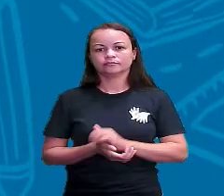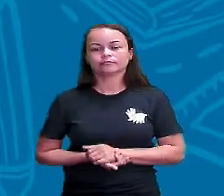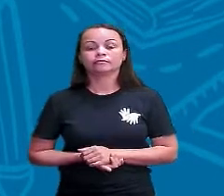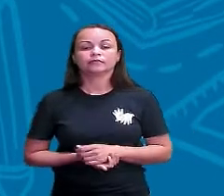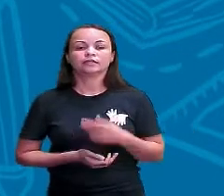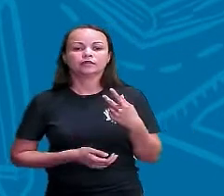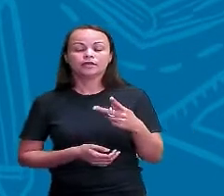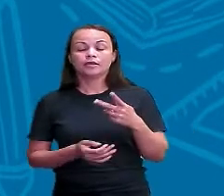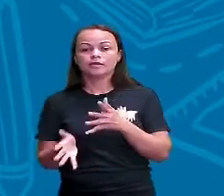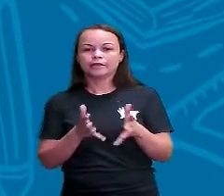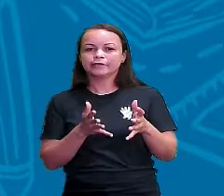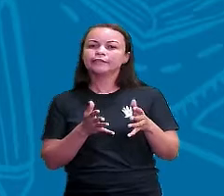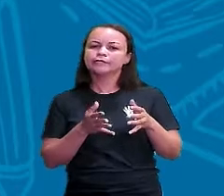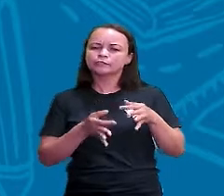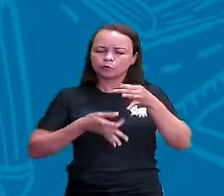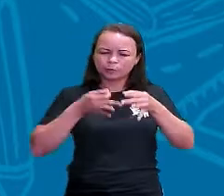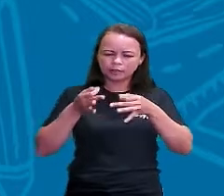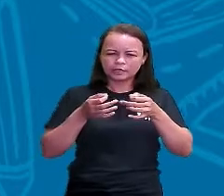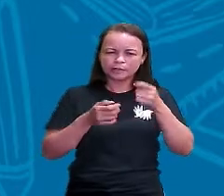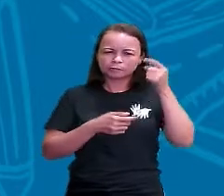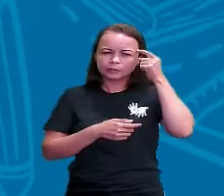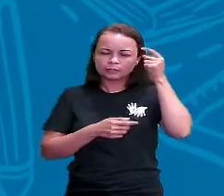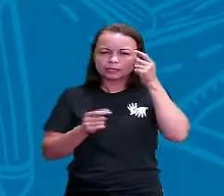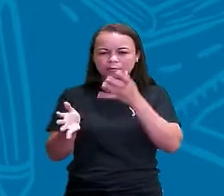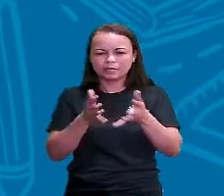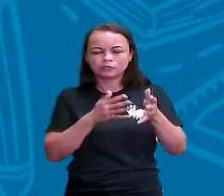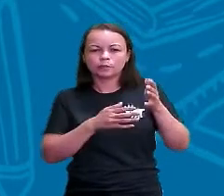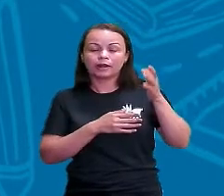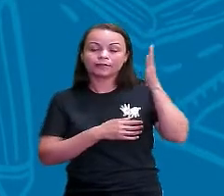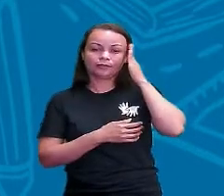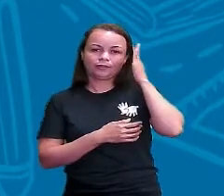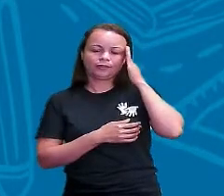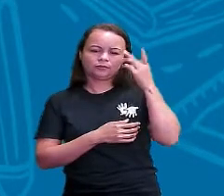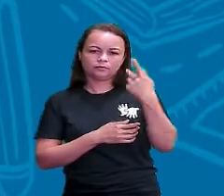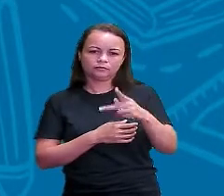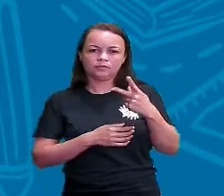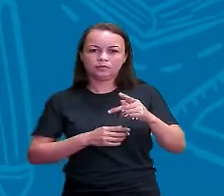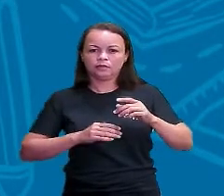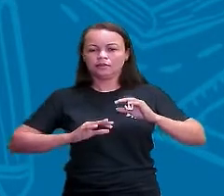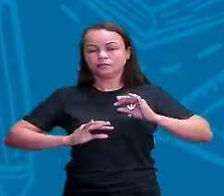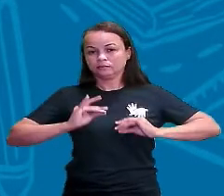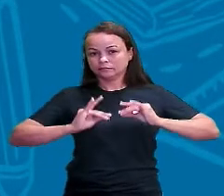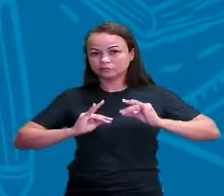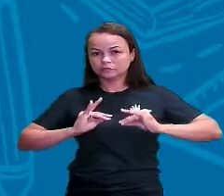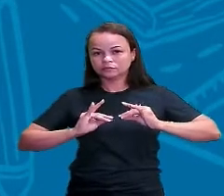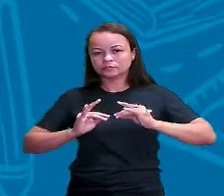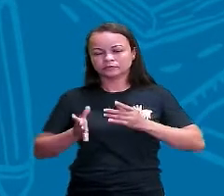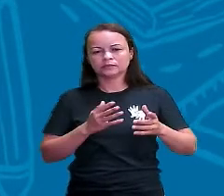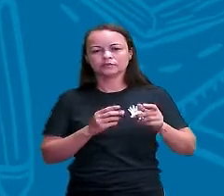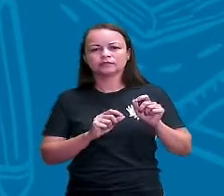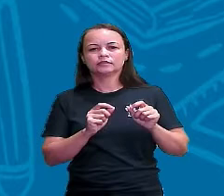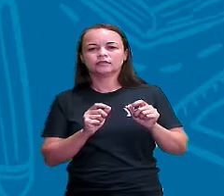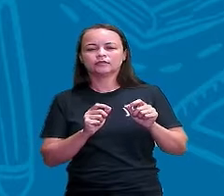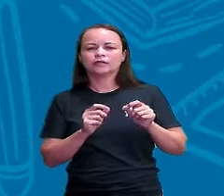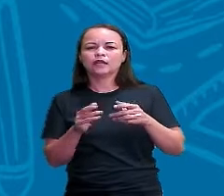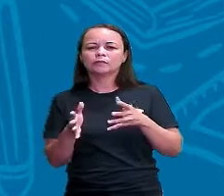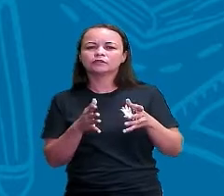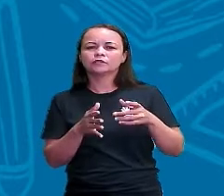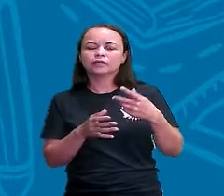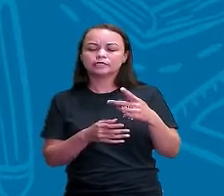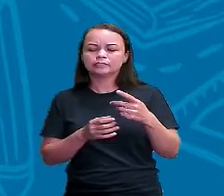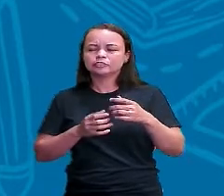esses questionamentos de forma saudável faz toda a diferença para compreender o que são esses hormônios. E aqui, claro, cabe também mais uma vez ressaltar quem são